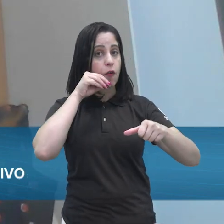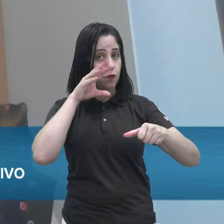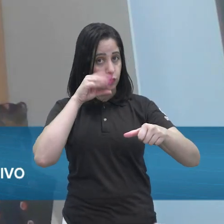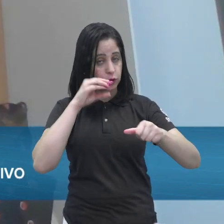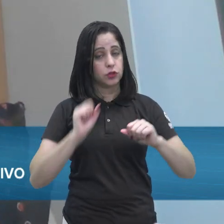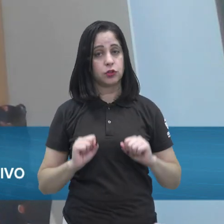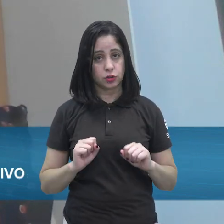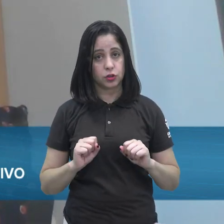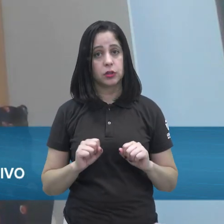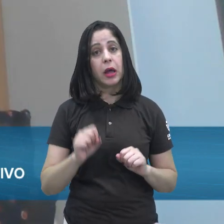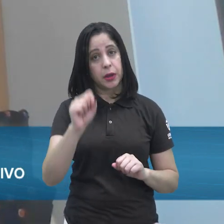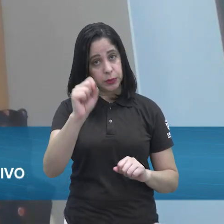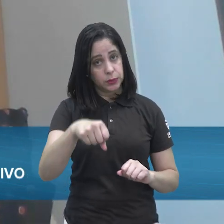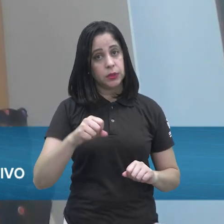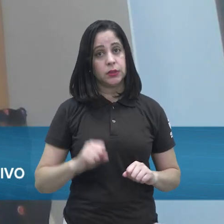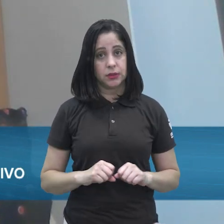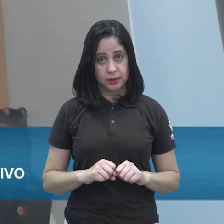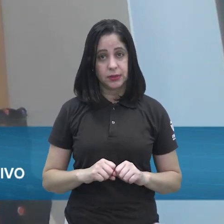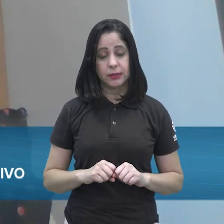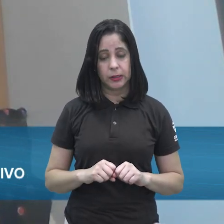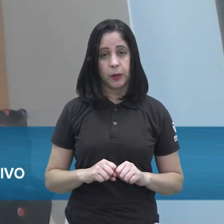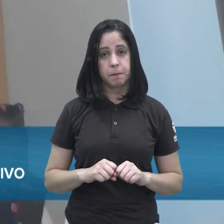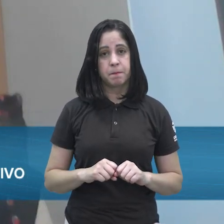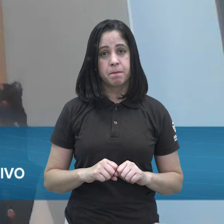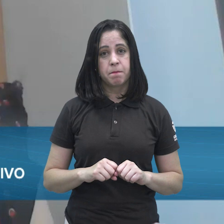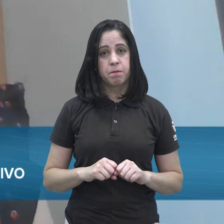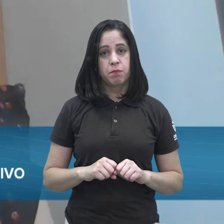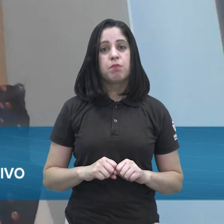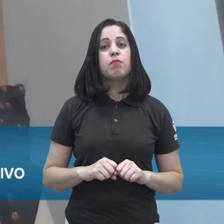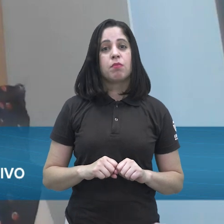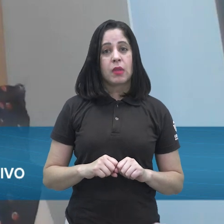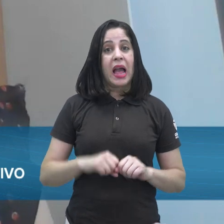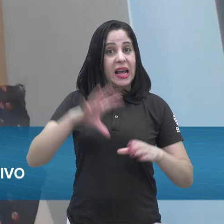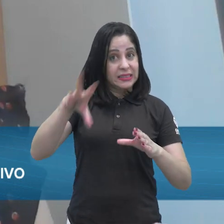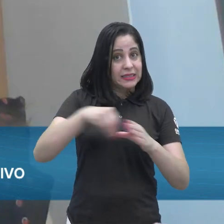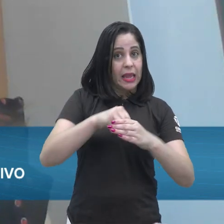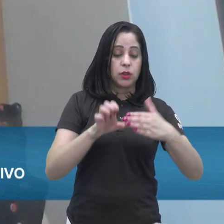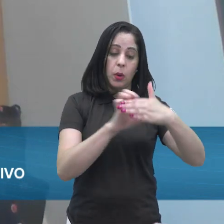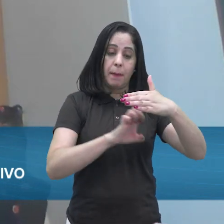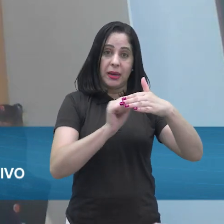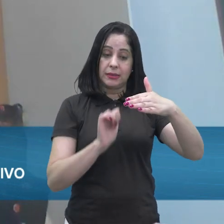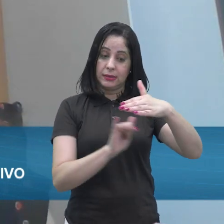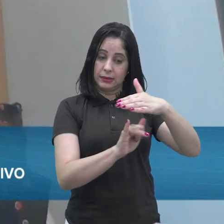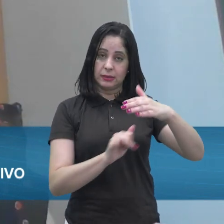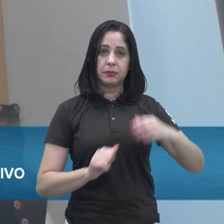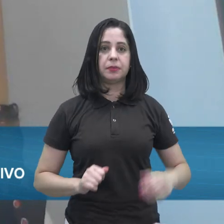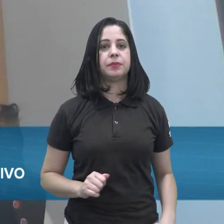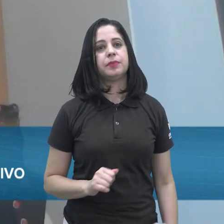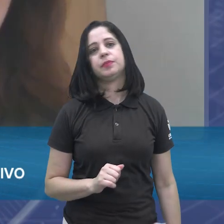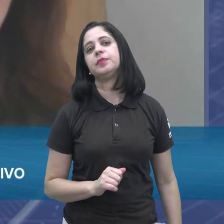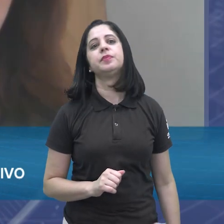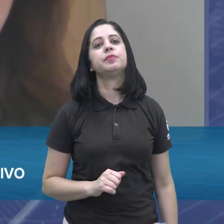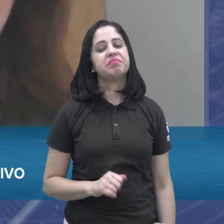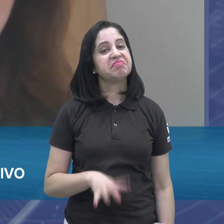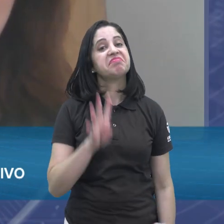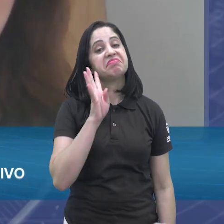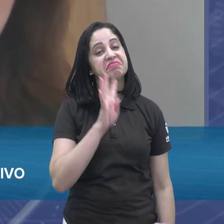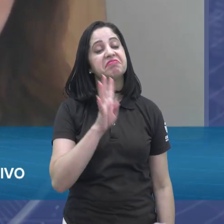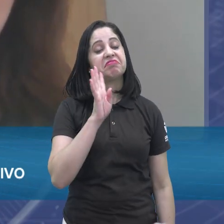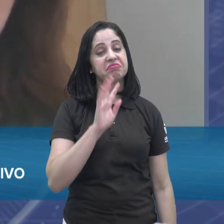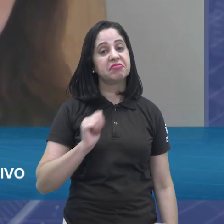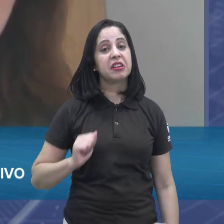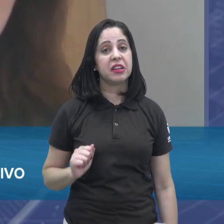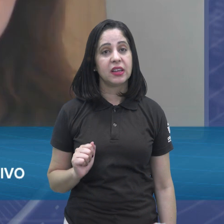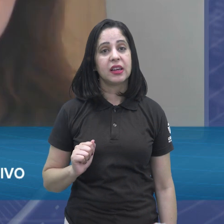mas que hoje já são buscadas em candidatos especificamente dentro de startups. Uhum.